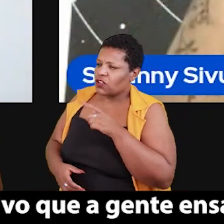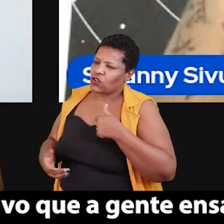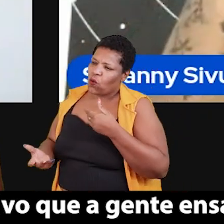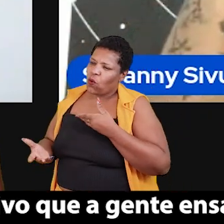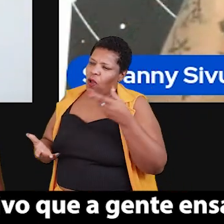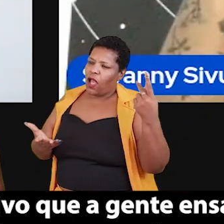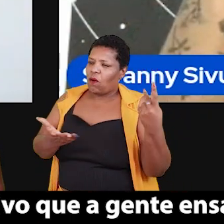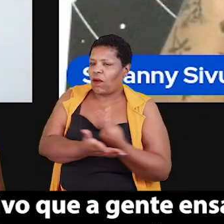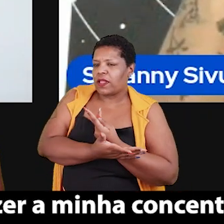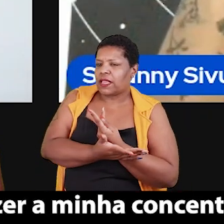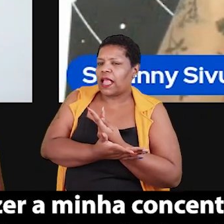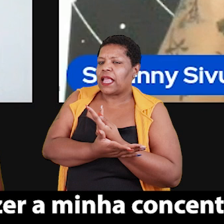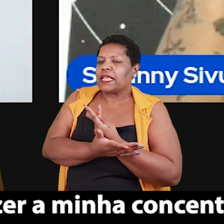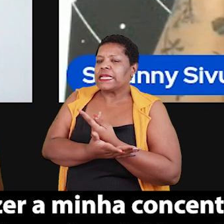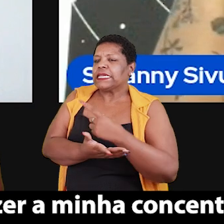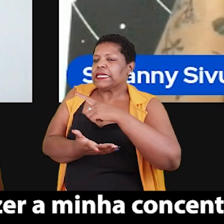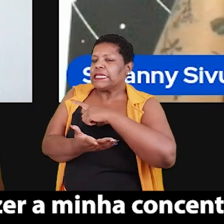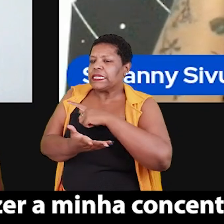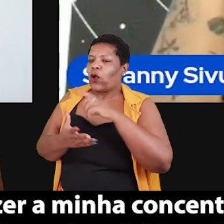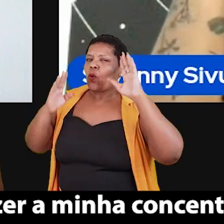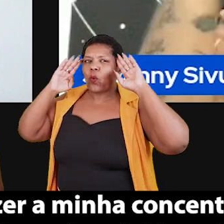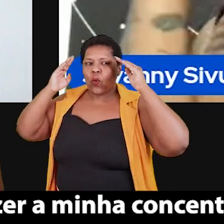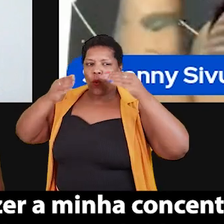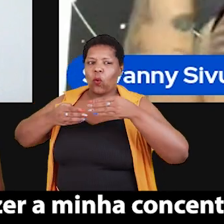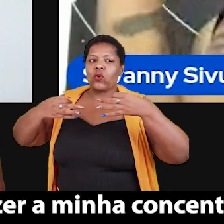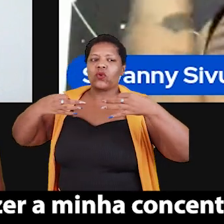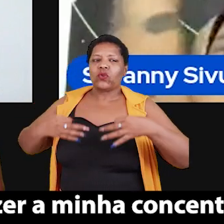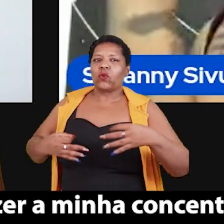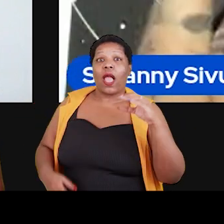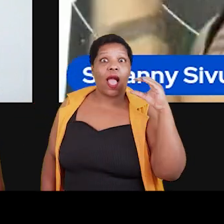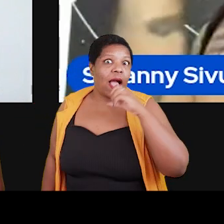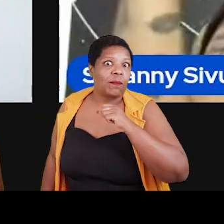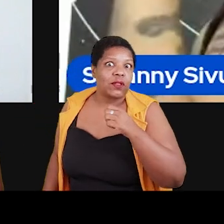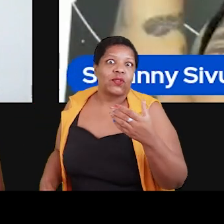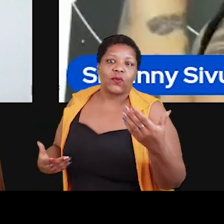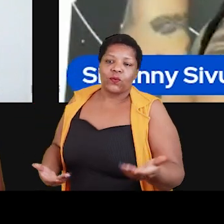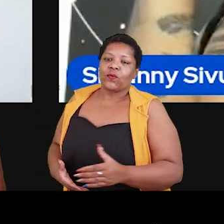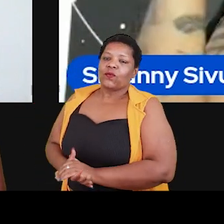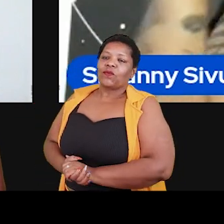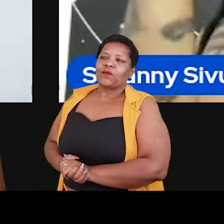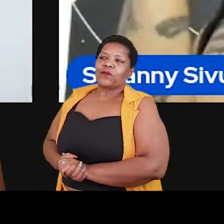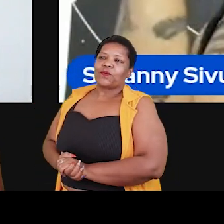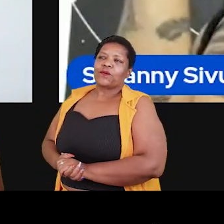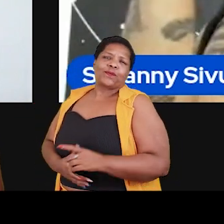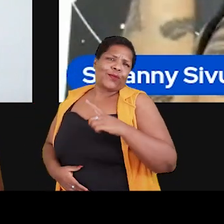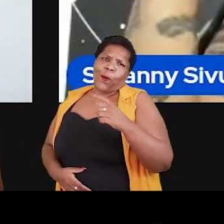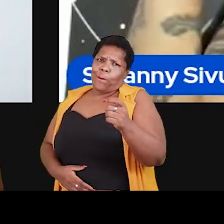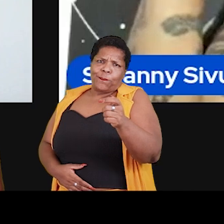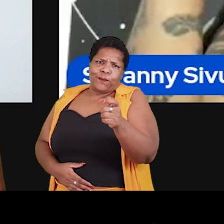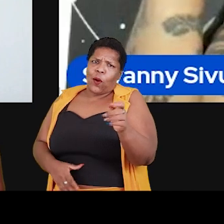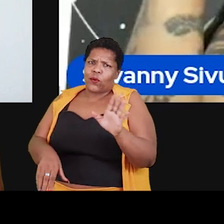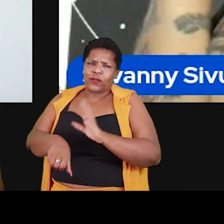às vezes acontece de eu não conseguir fazer a minha concentração, porque é tudo muito rápido, né? Eu tenho pouco tempo para